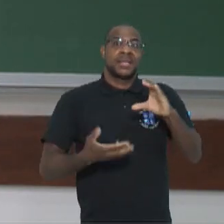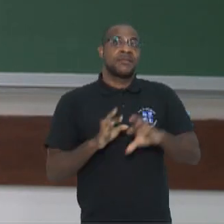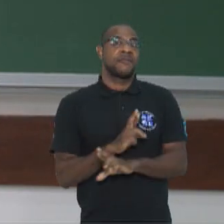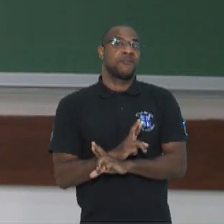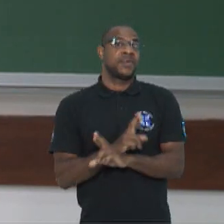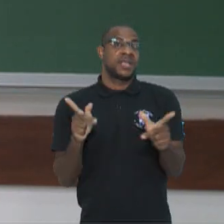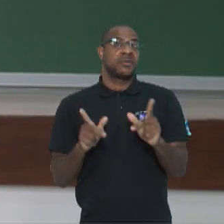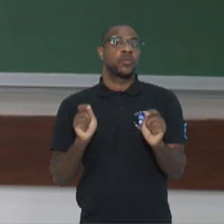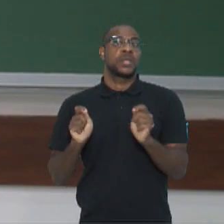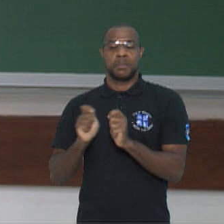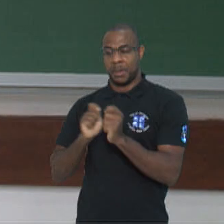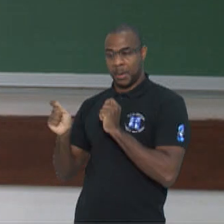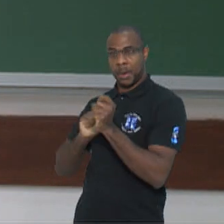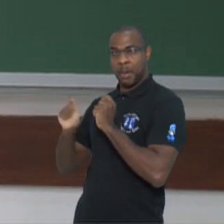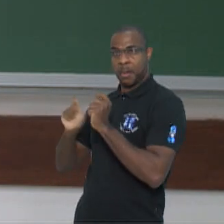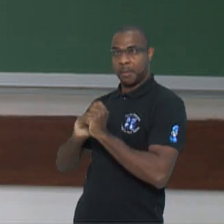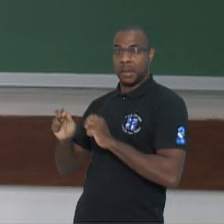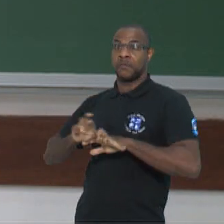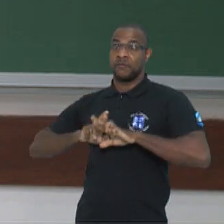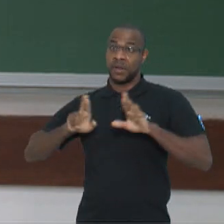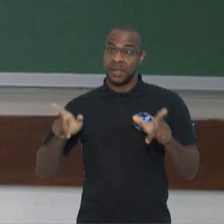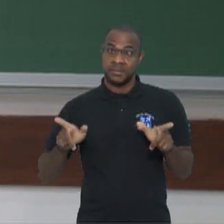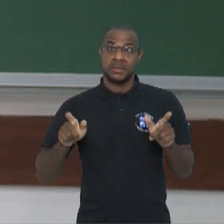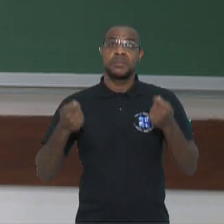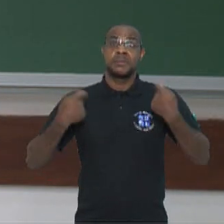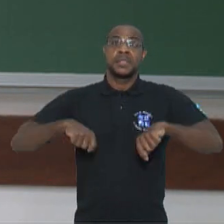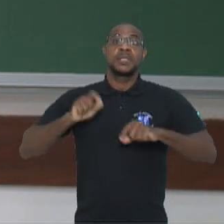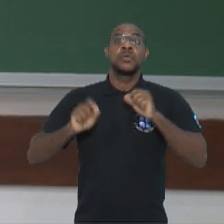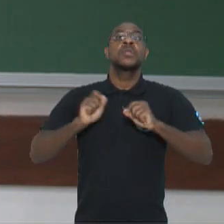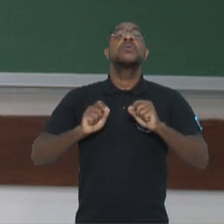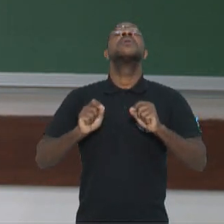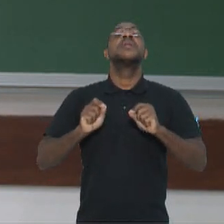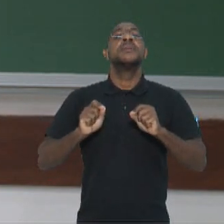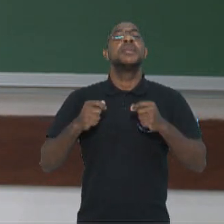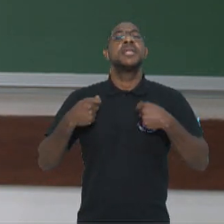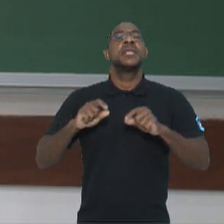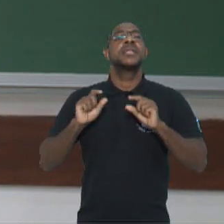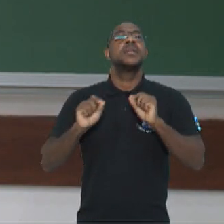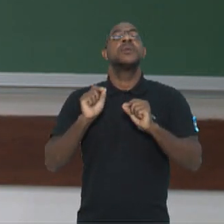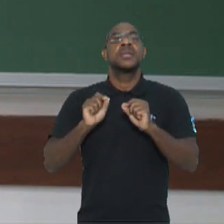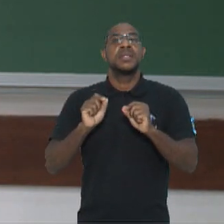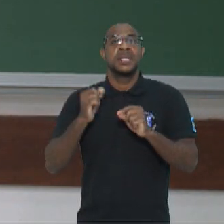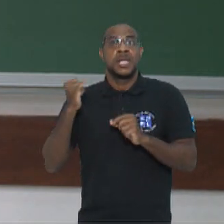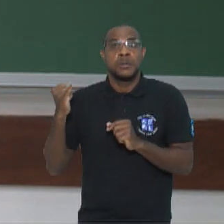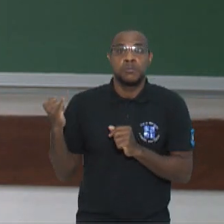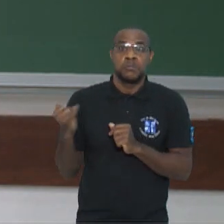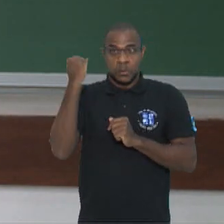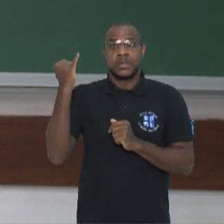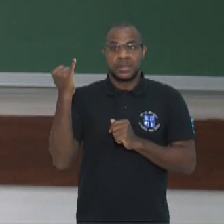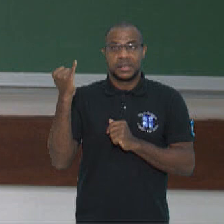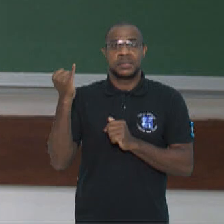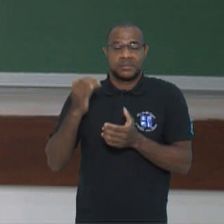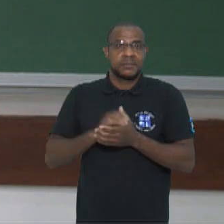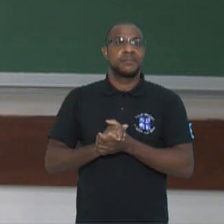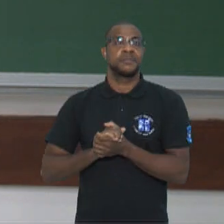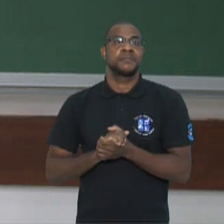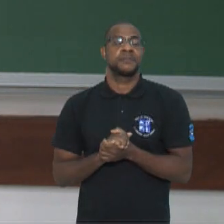da reportagem, certo? E precisa ter uma relevância para que ela seja noticiada, né? Para que ela vire